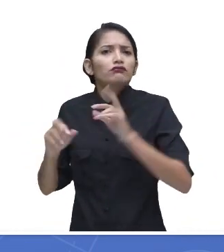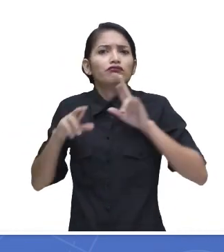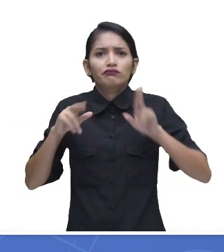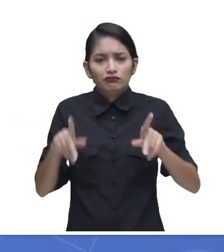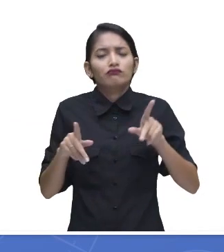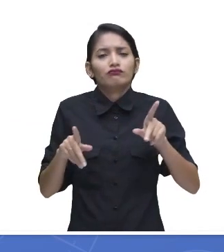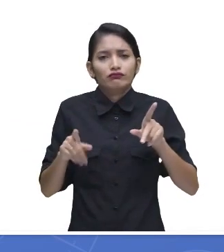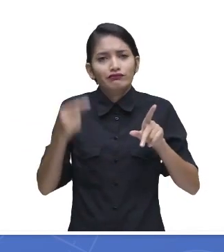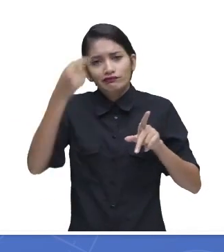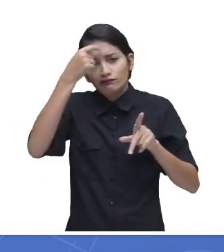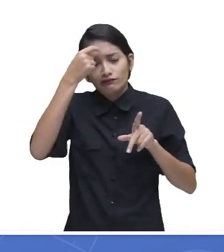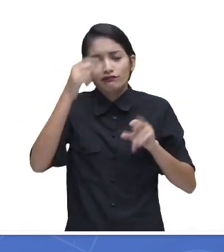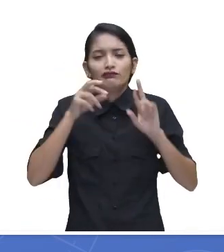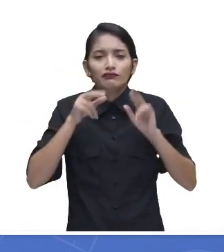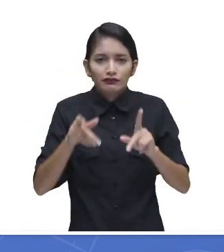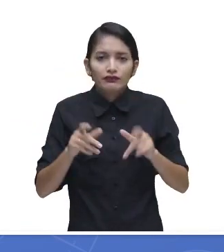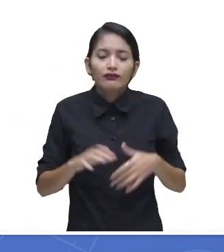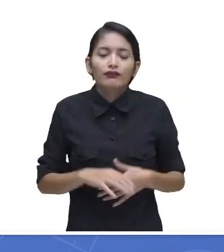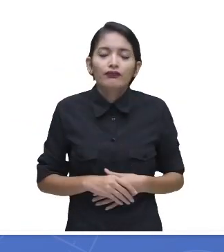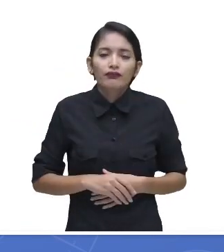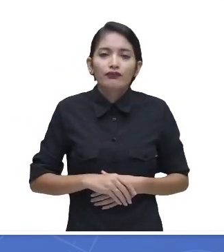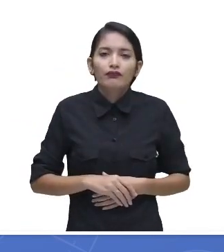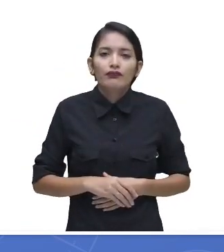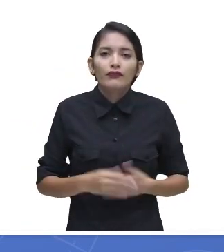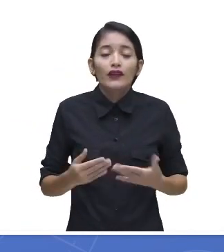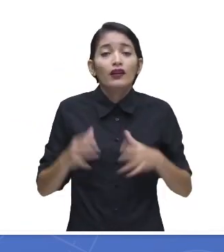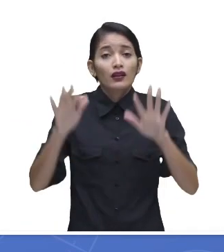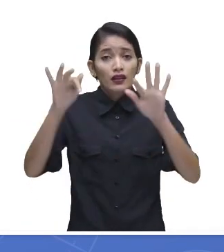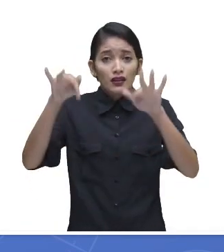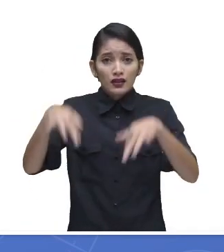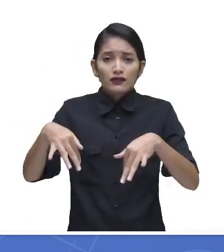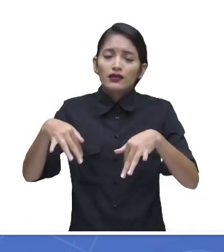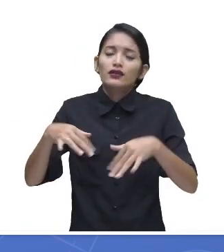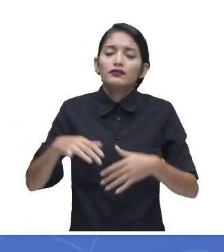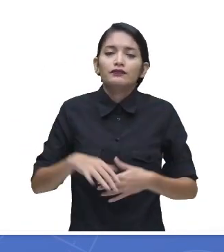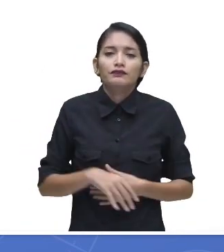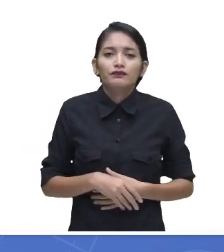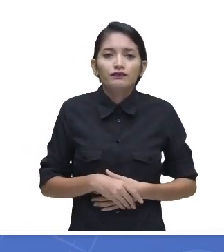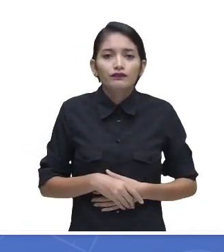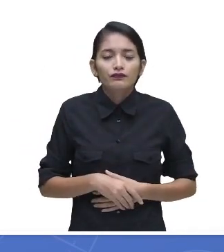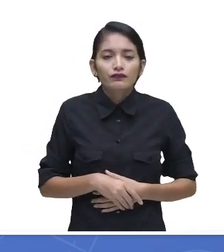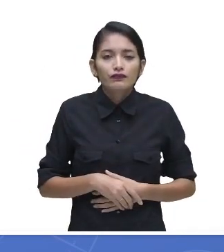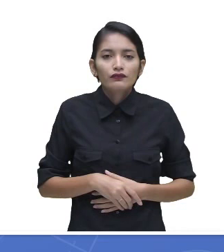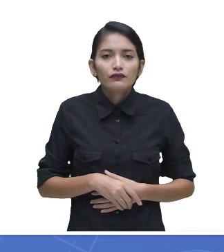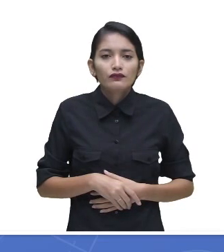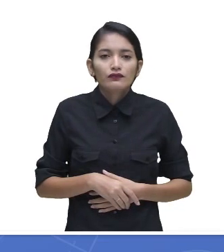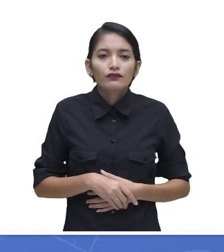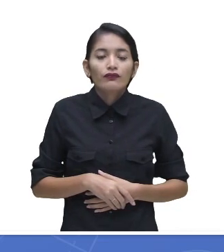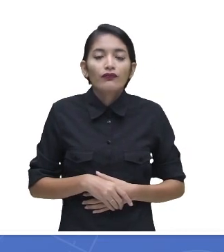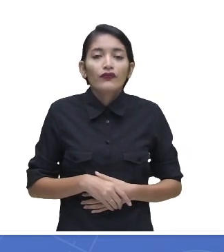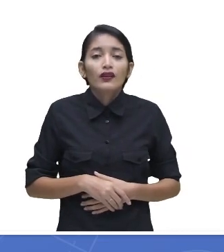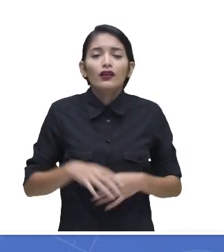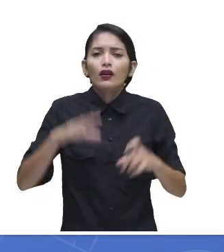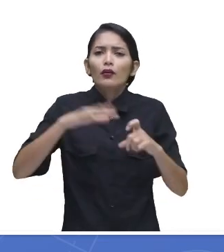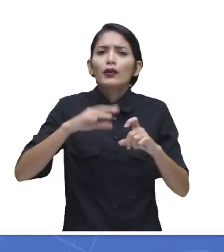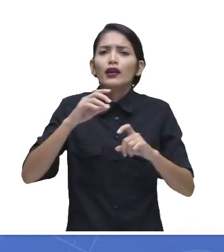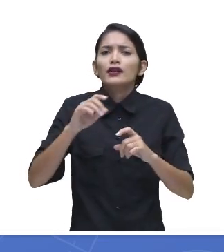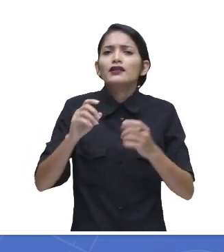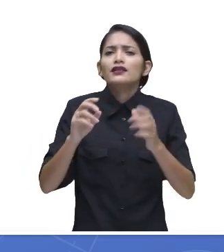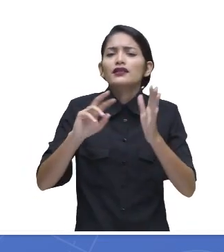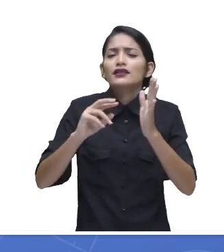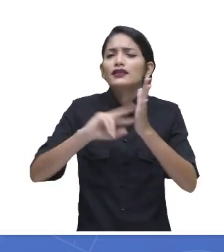Então vamos lá, para a gente finalizar aqui a nossa correção da tarefa. O mito da caverna é uma metáfora,